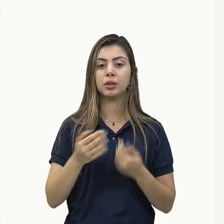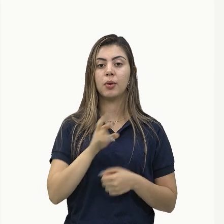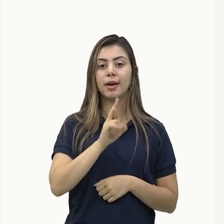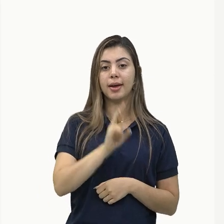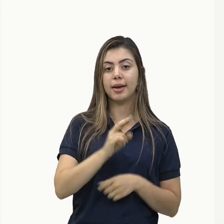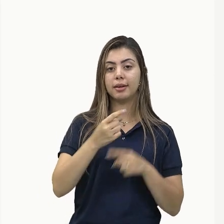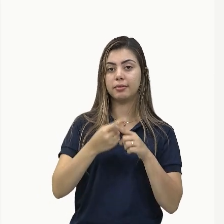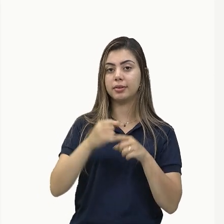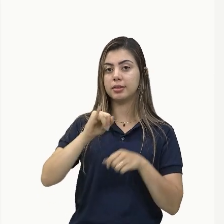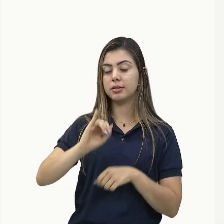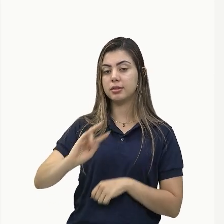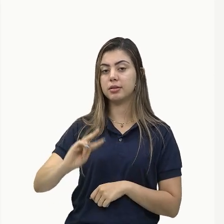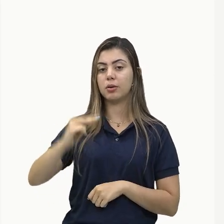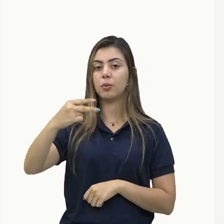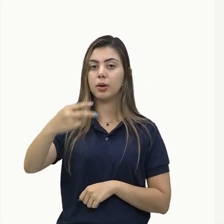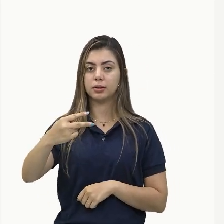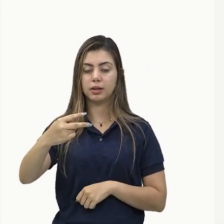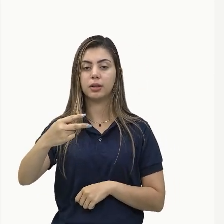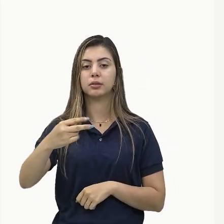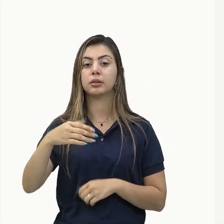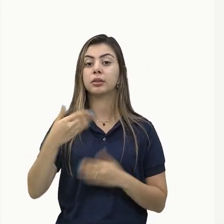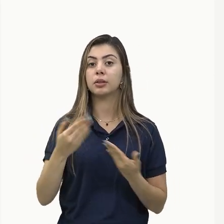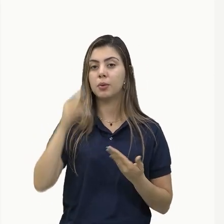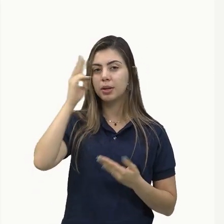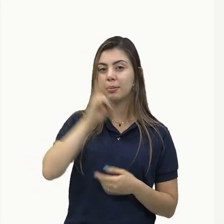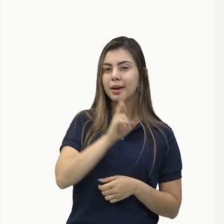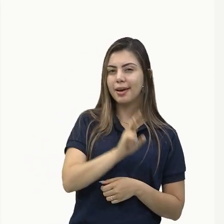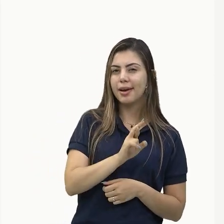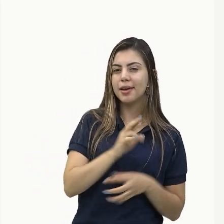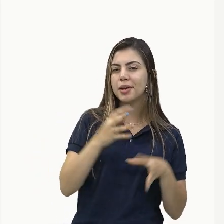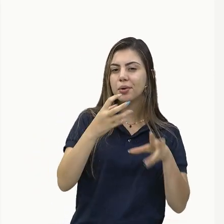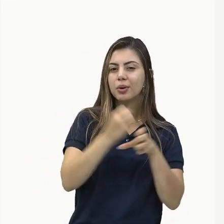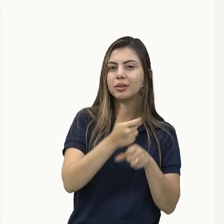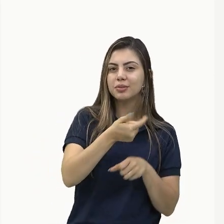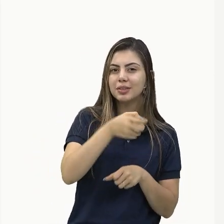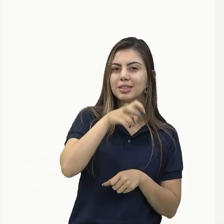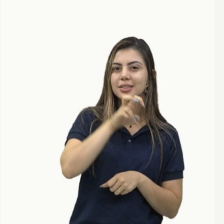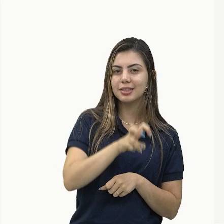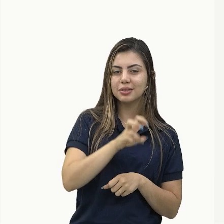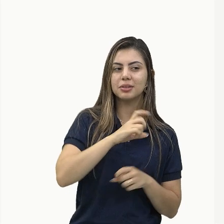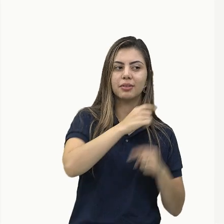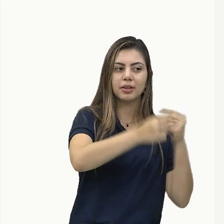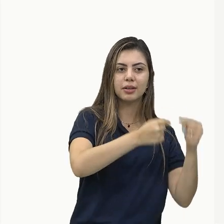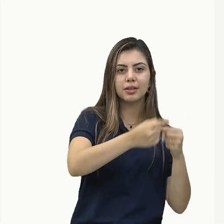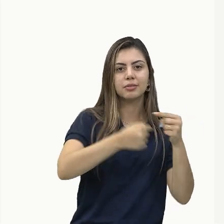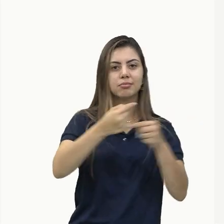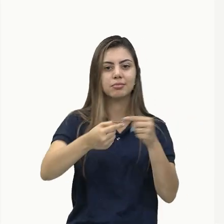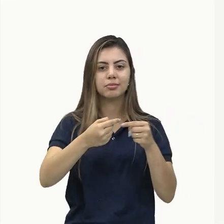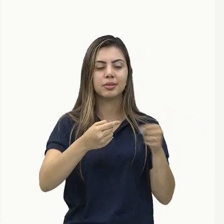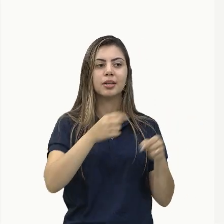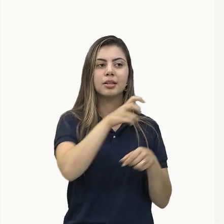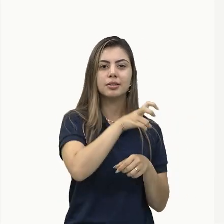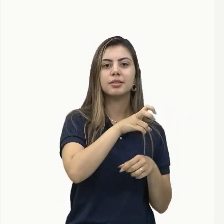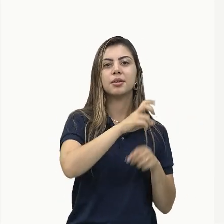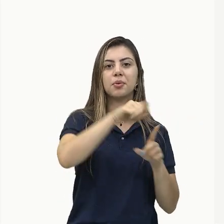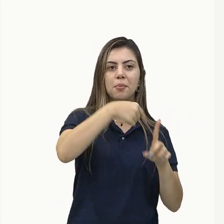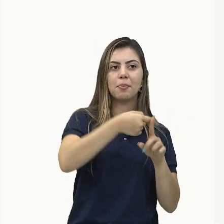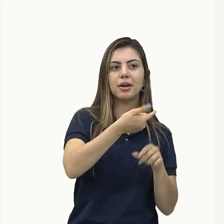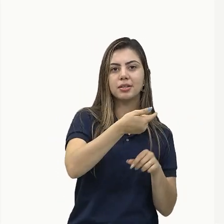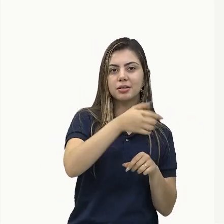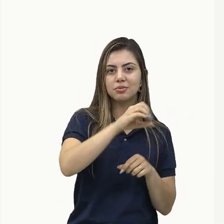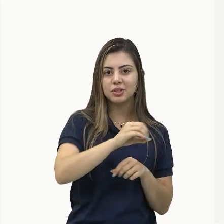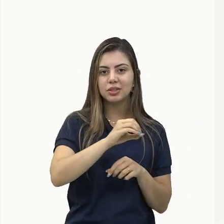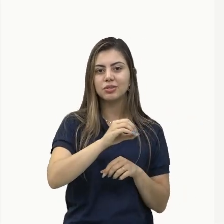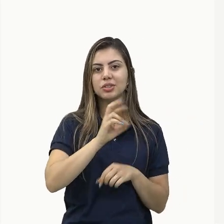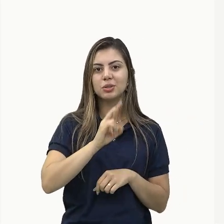I ao quadrado. Lembre-se que o R deu 25, que é a soma das duas resistências. 5 mais 20, 25. A corrente é